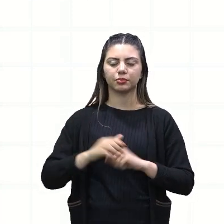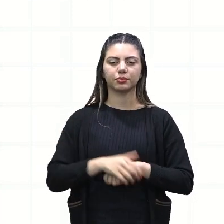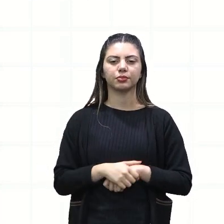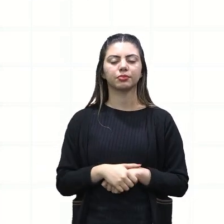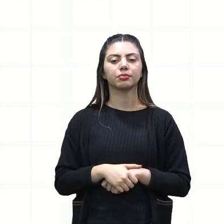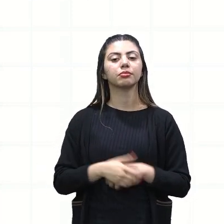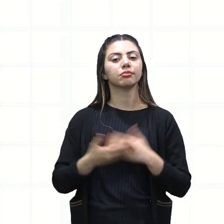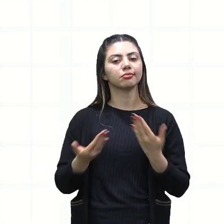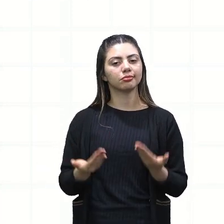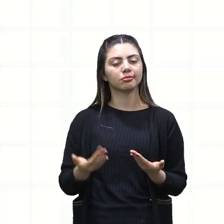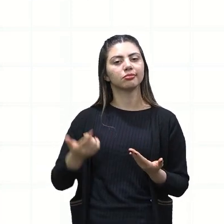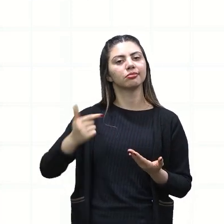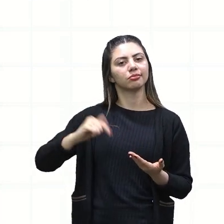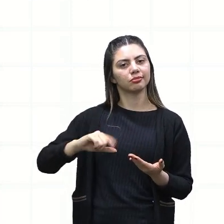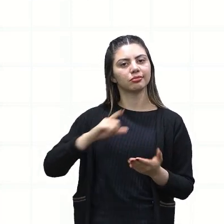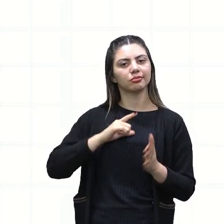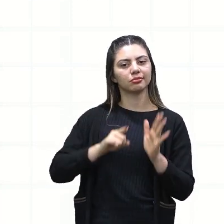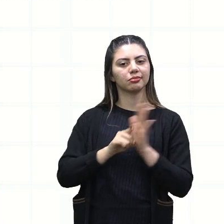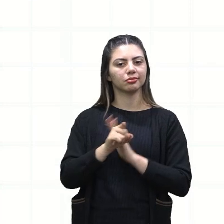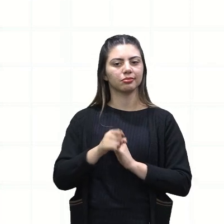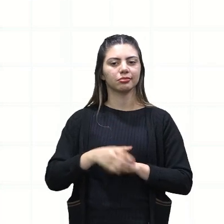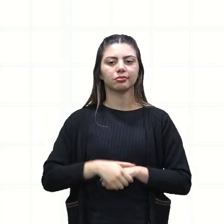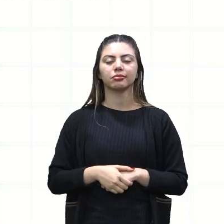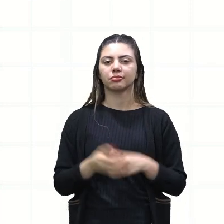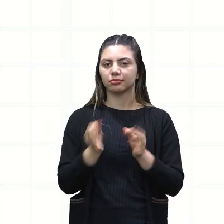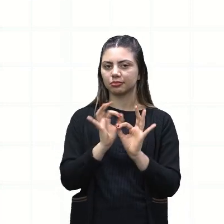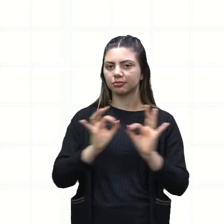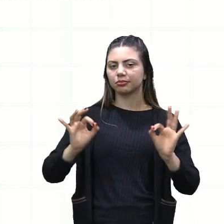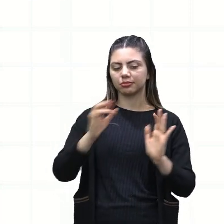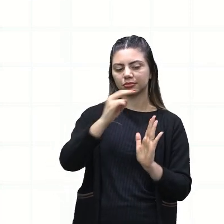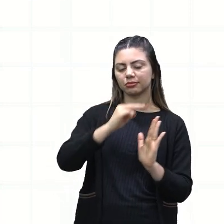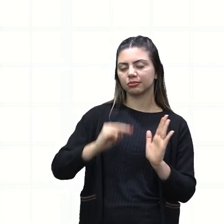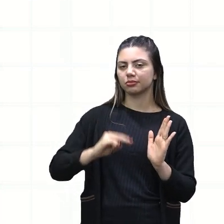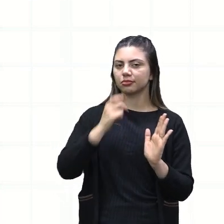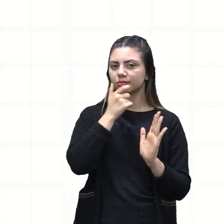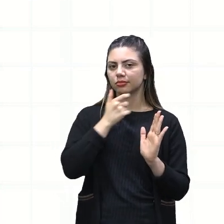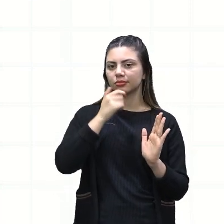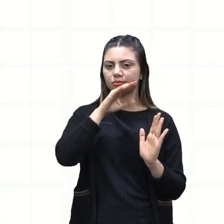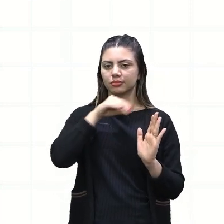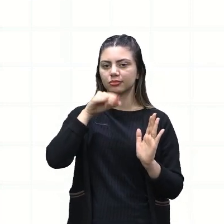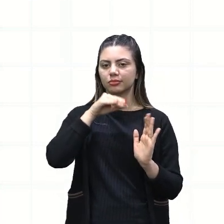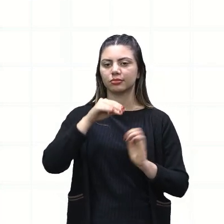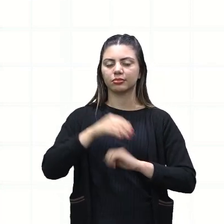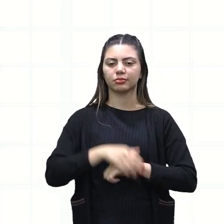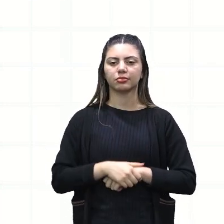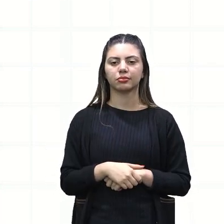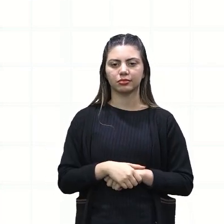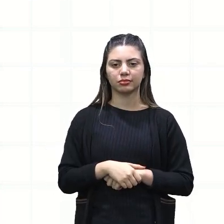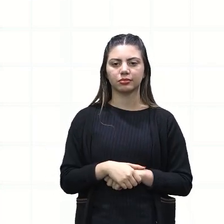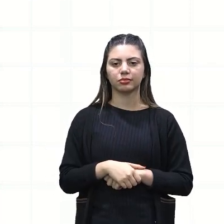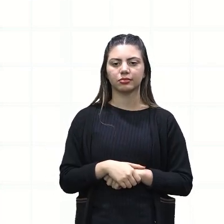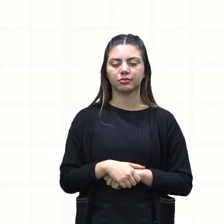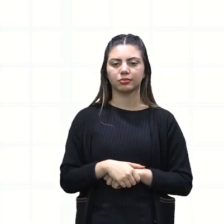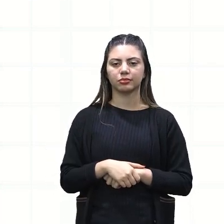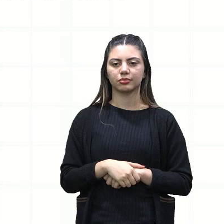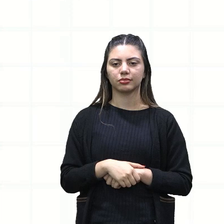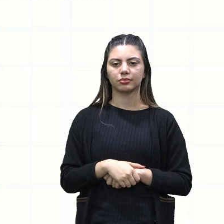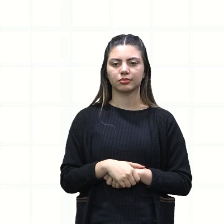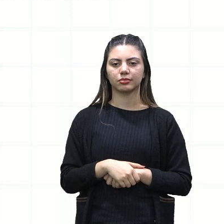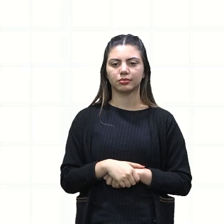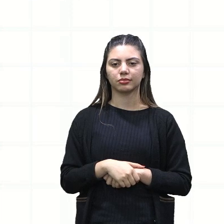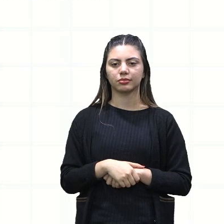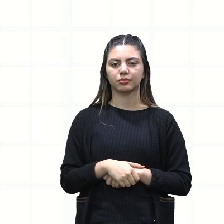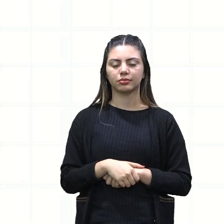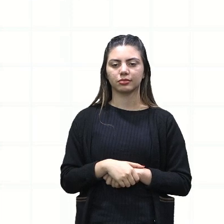aí é mais uma pergunta, não é? Will you say I do to a future where your significant other might